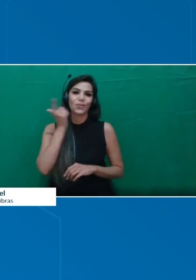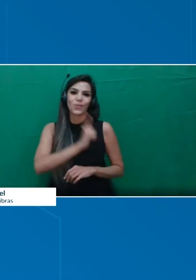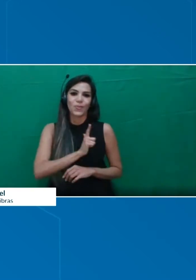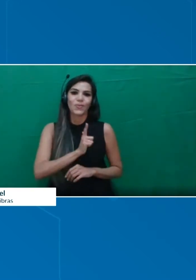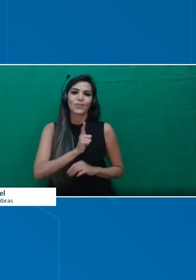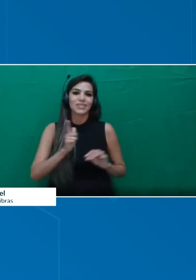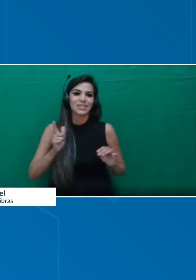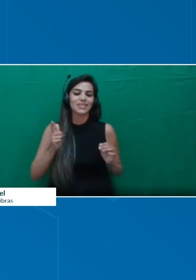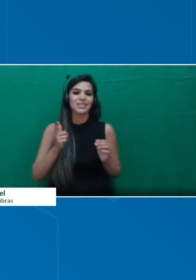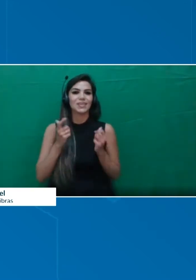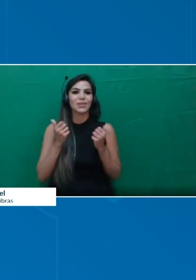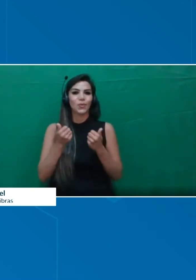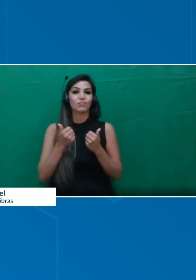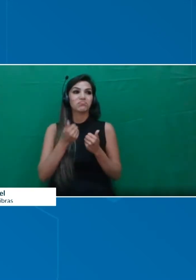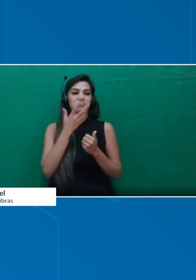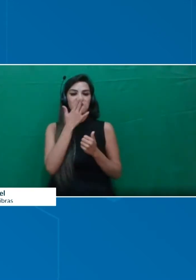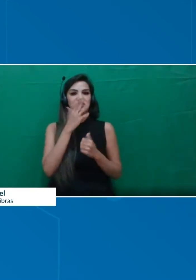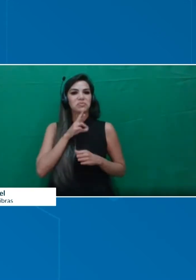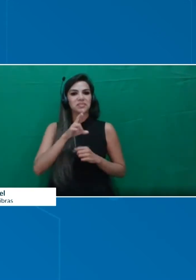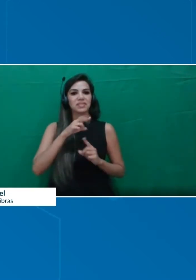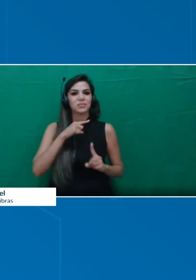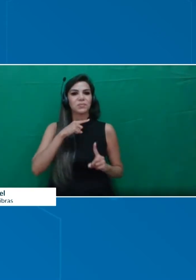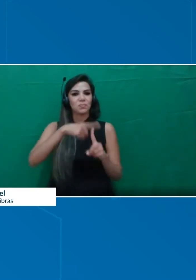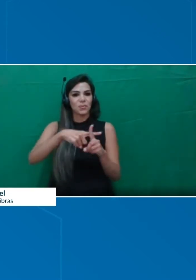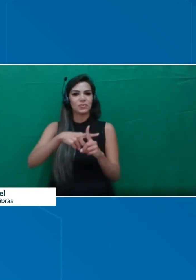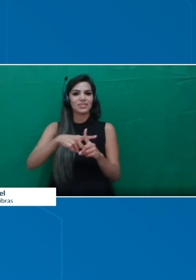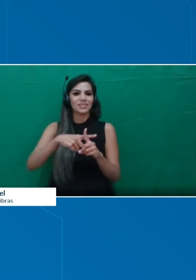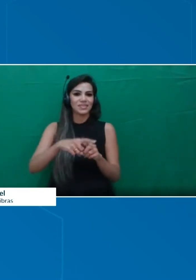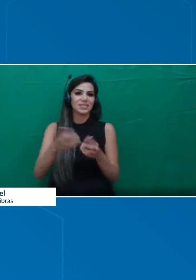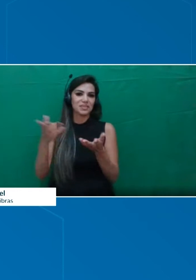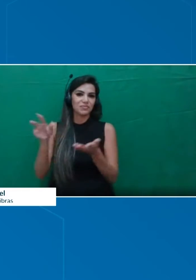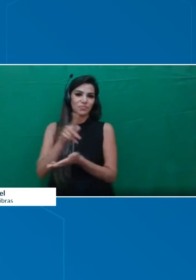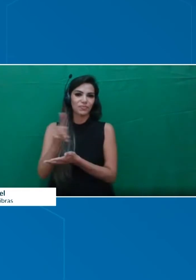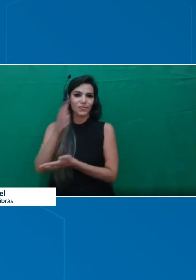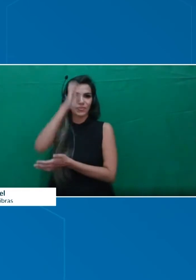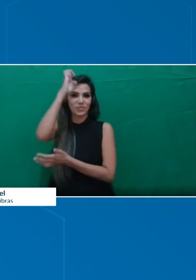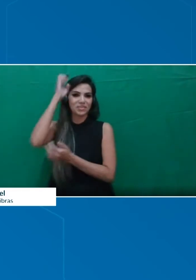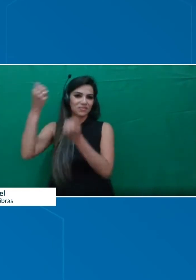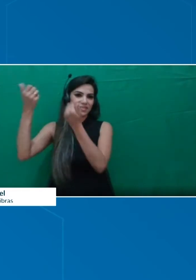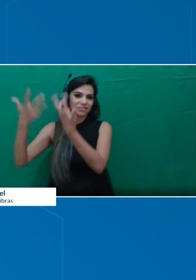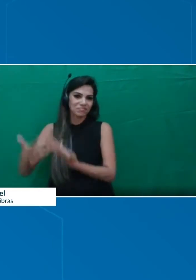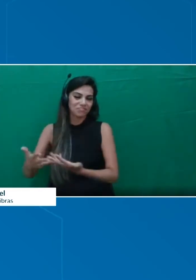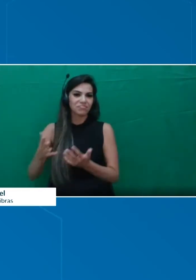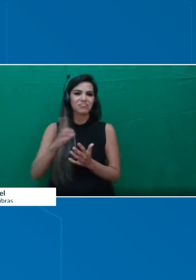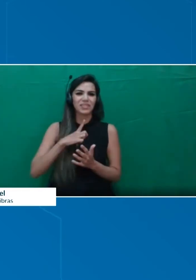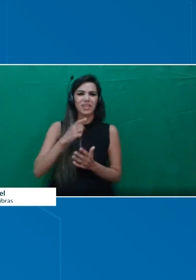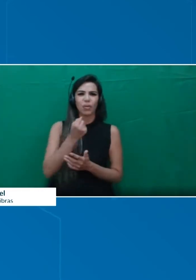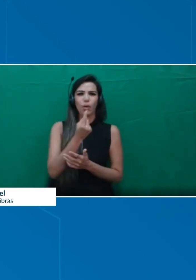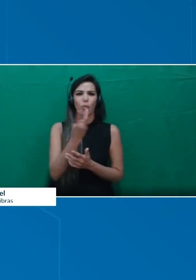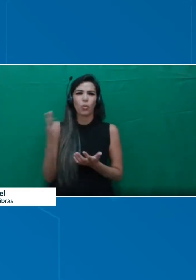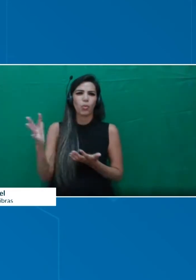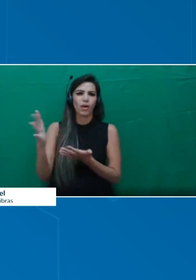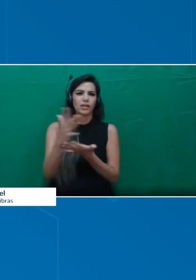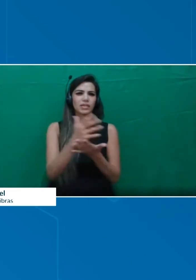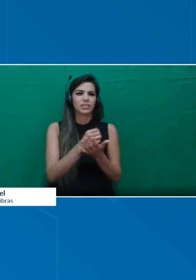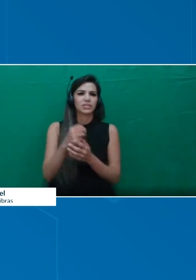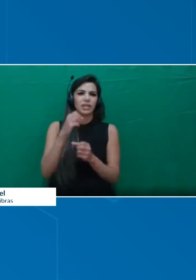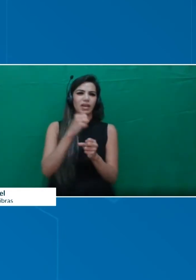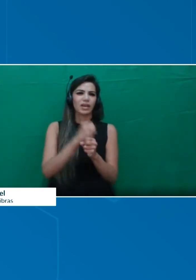êxito muito positivo, como a professora Edivar já colocou. Temos aí um dado aproximado de mais de 50